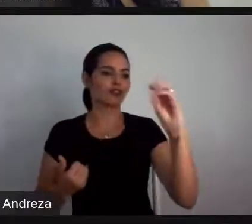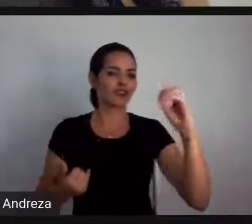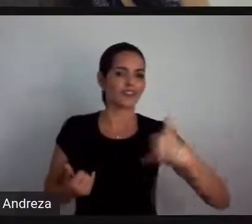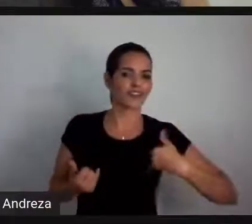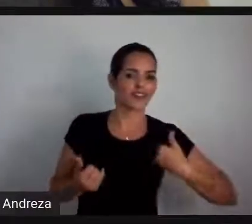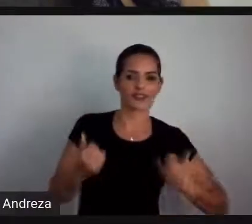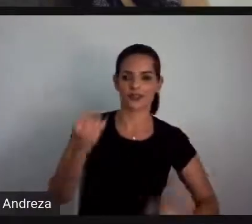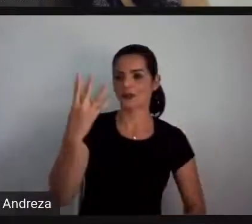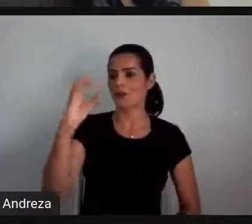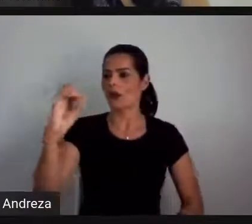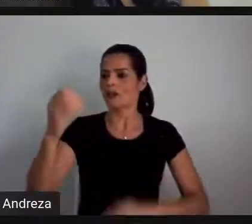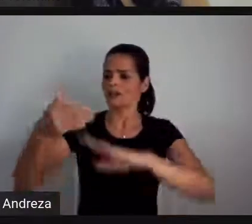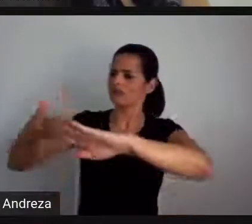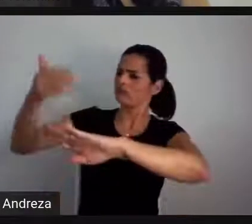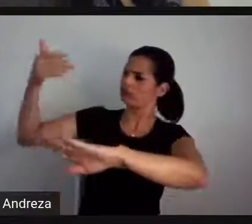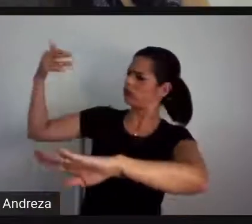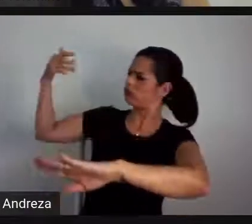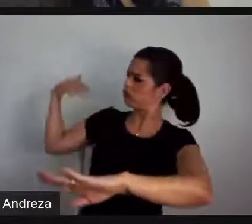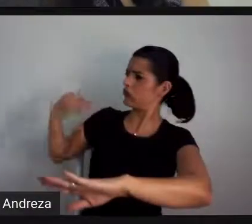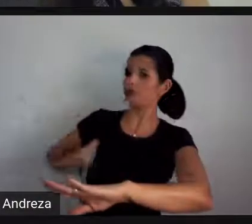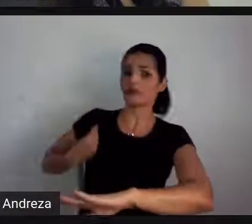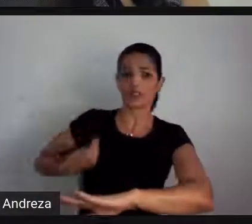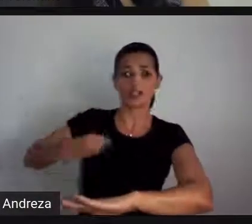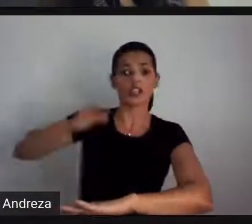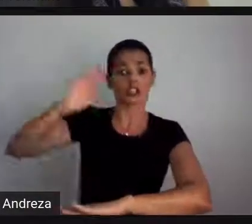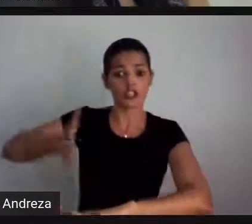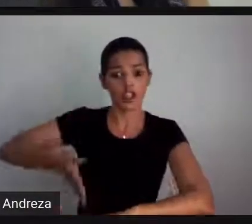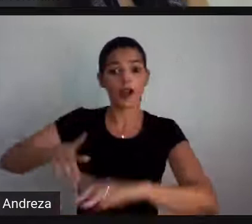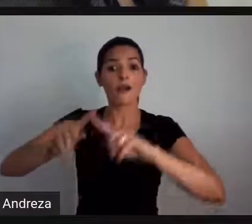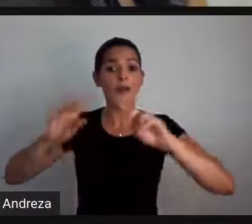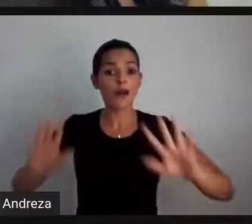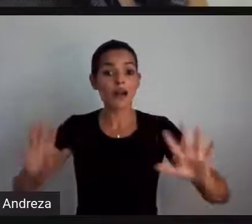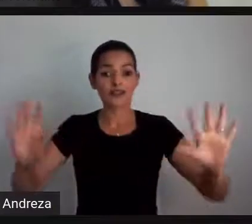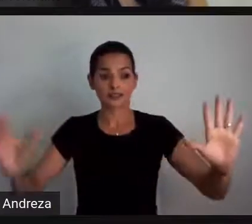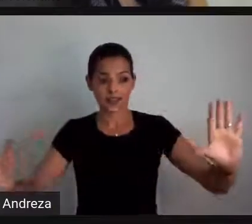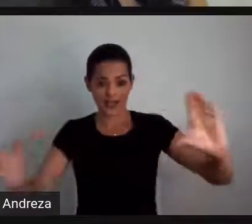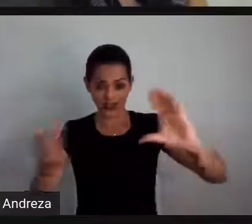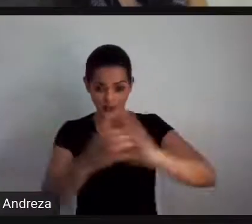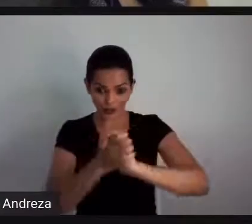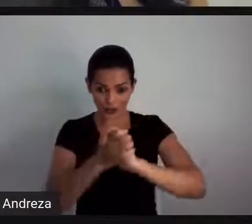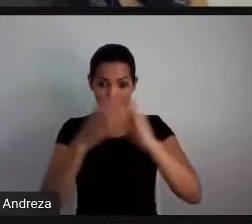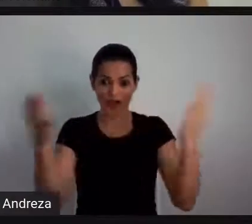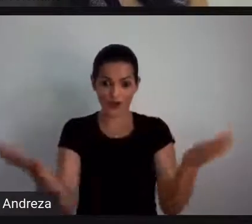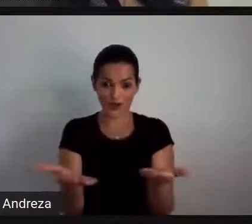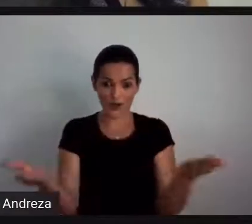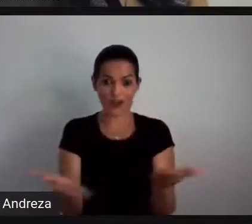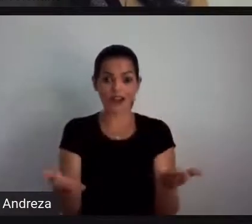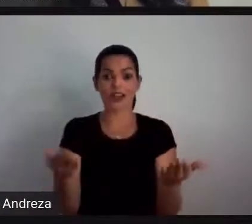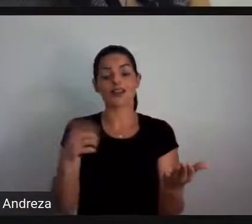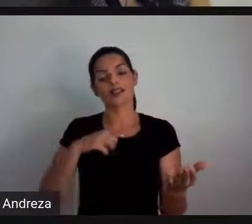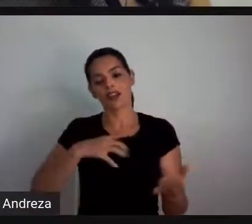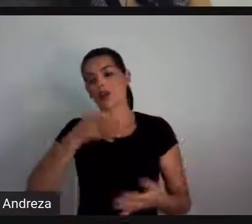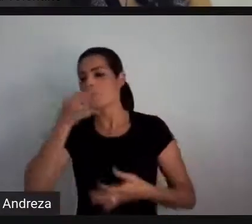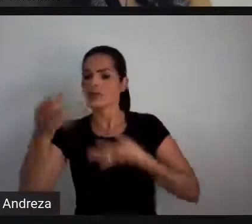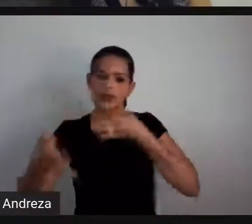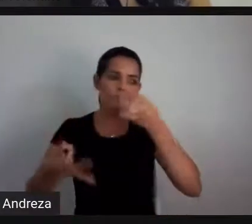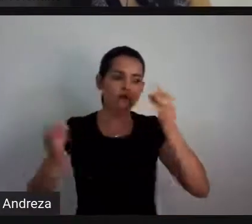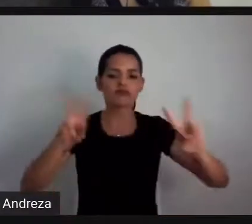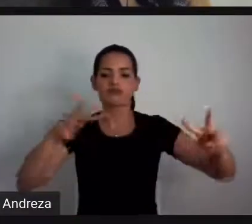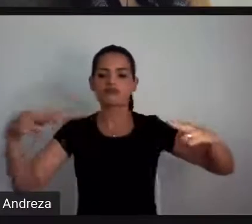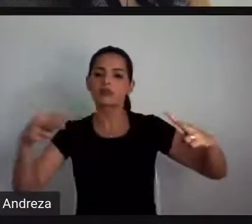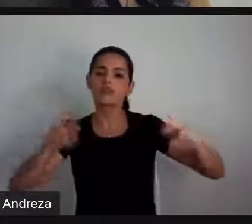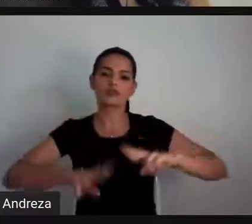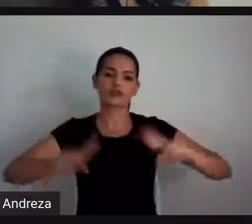por trás. Então, a gente desenvolveu olhares muito diferentes para o dinheiro. E como eu falei, o dinheiro é simbólico, para